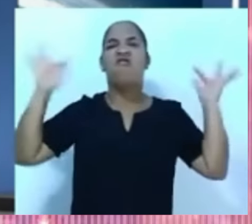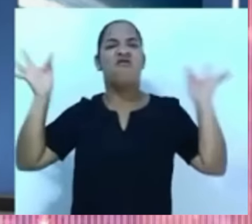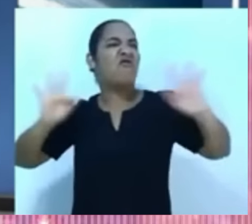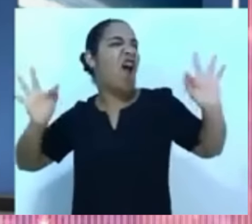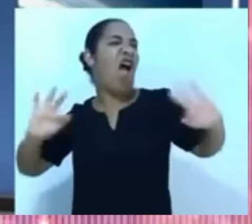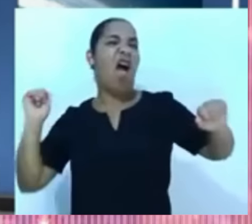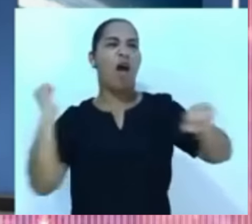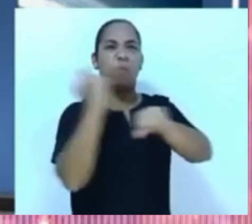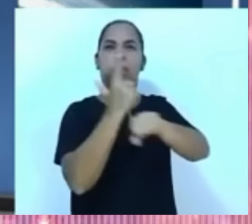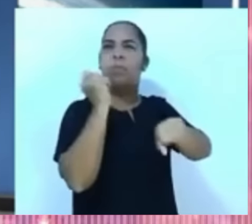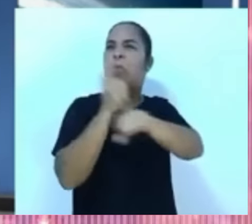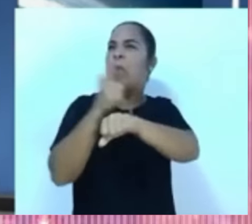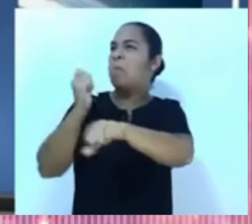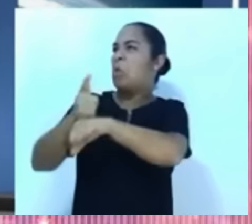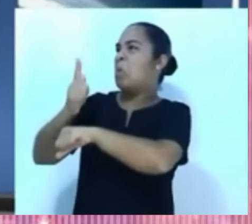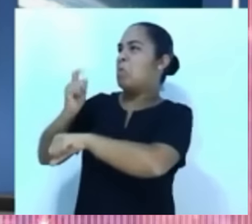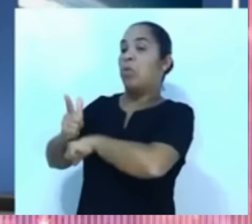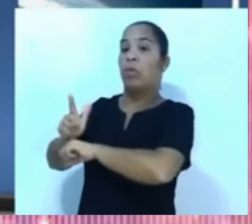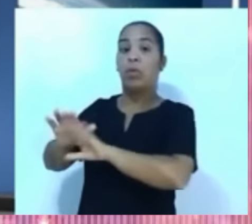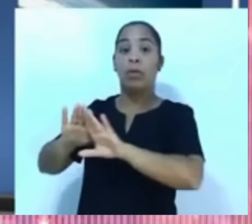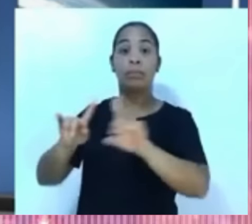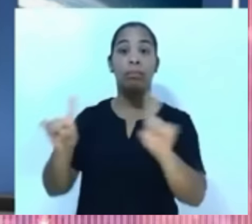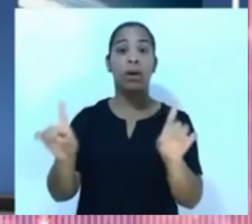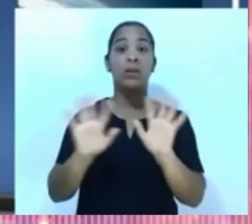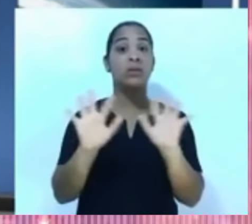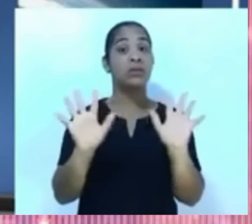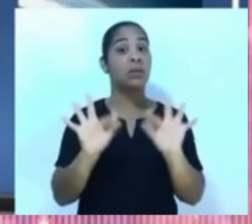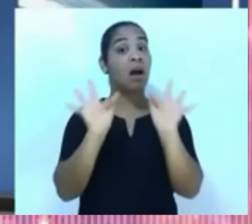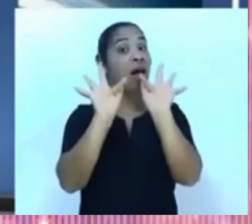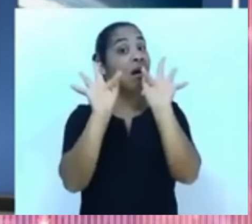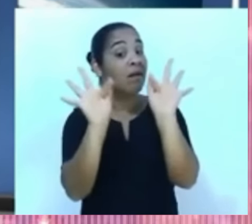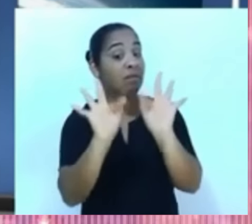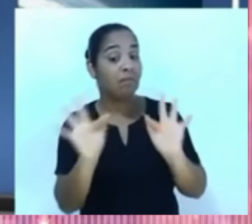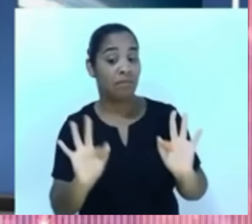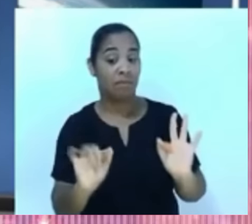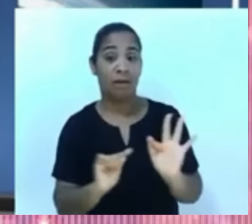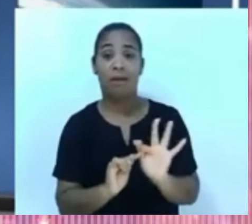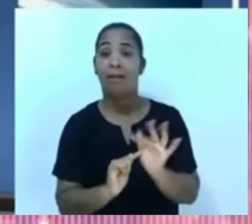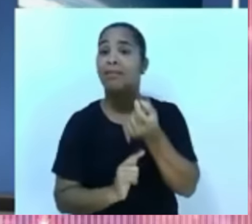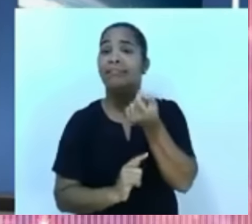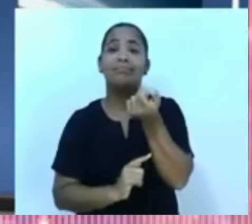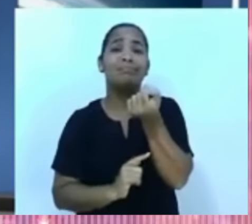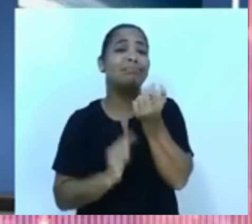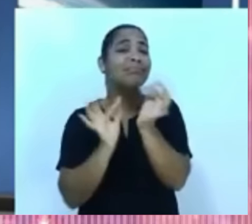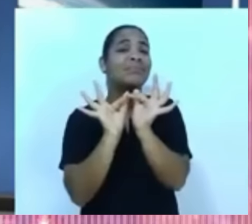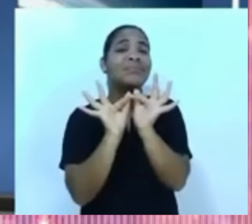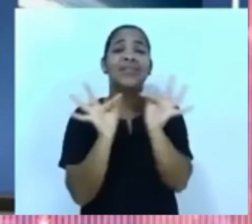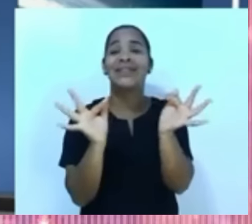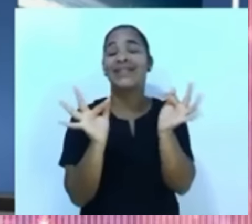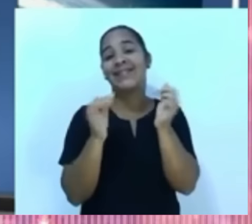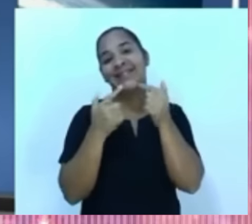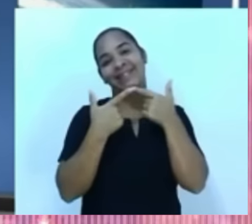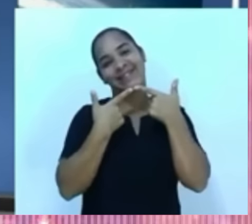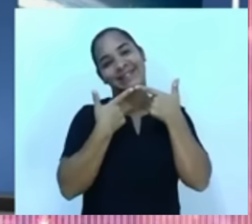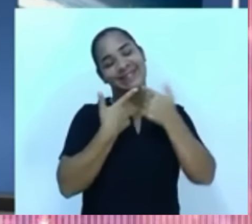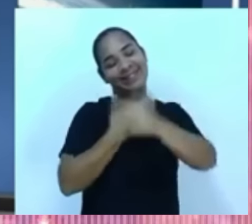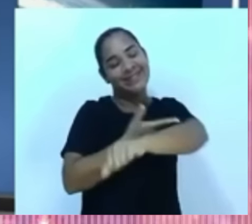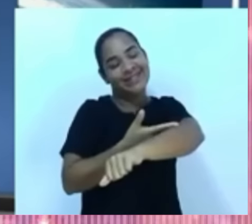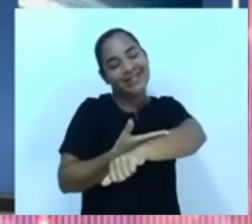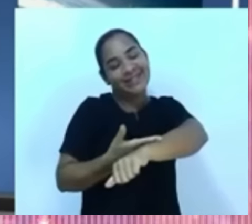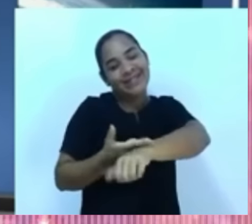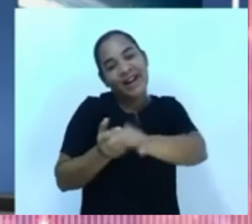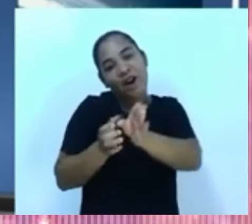todo mundo quando a felicidade se pode obter com muito pouco com o sorriso gentil com a palavra